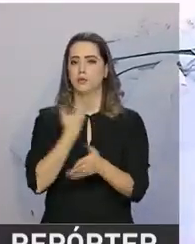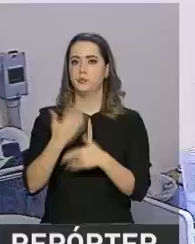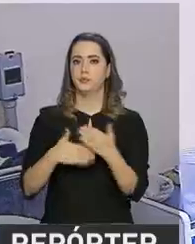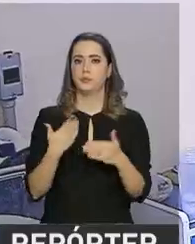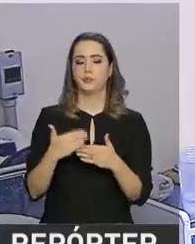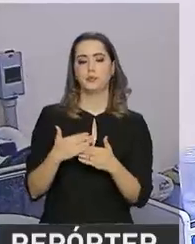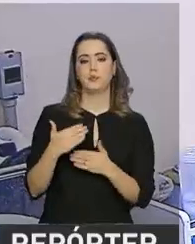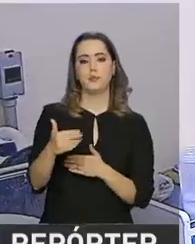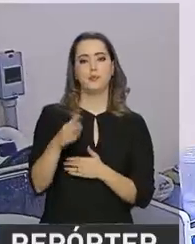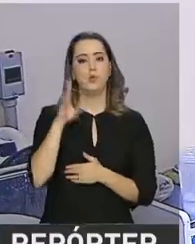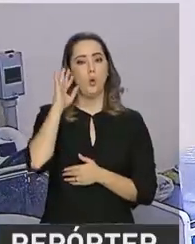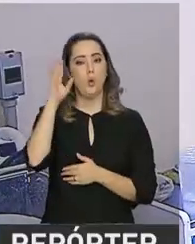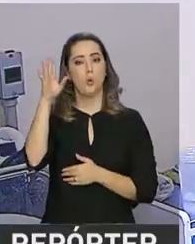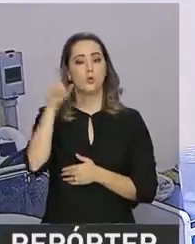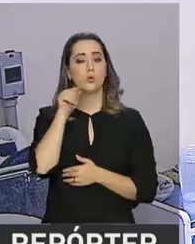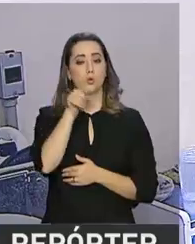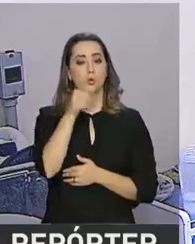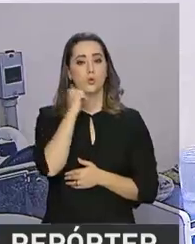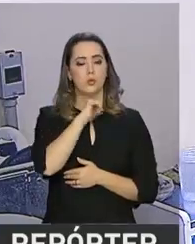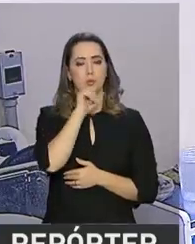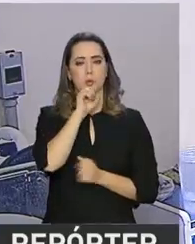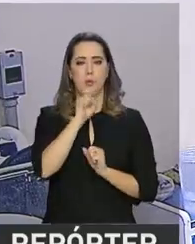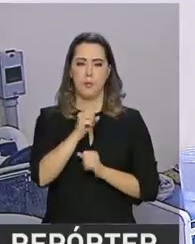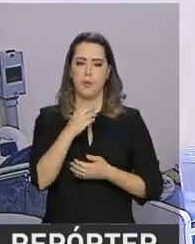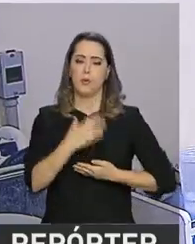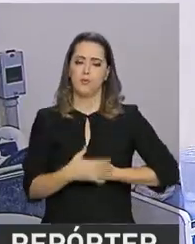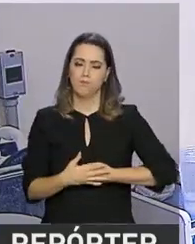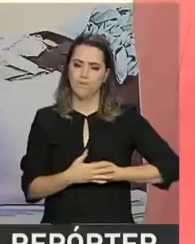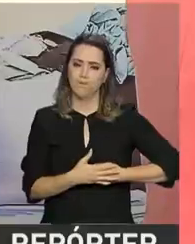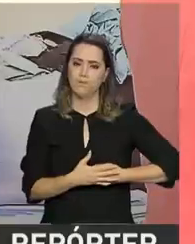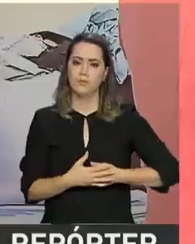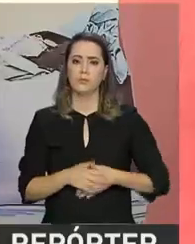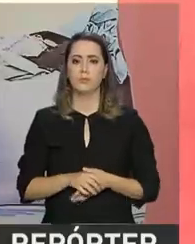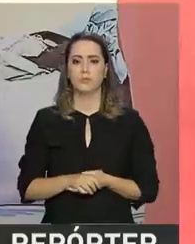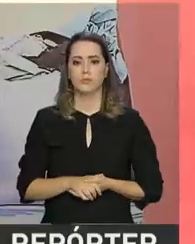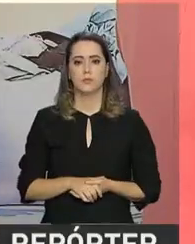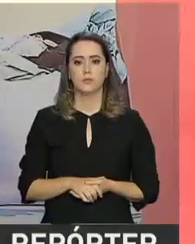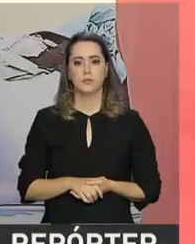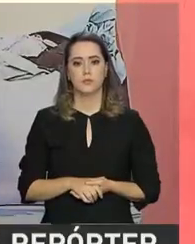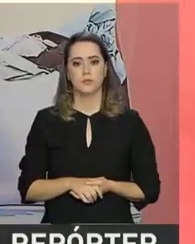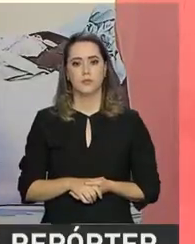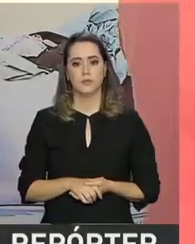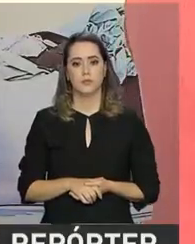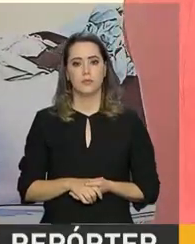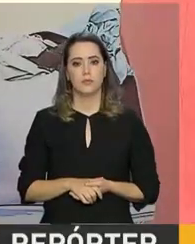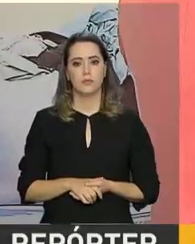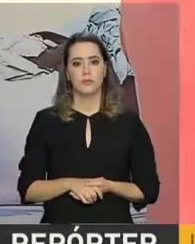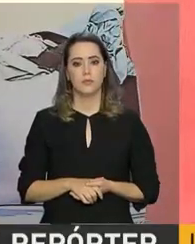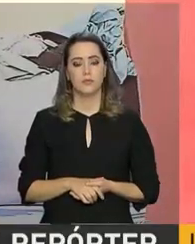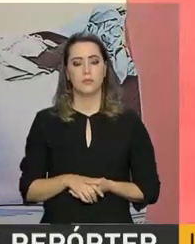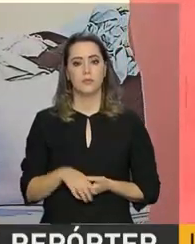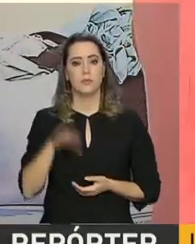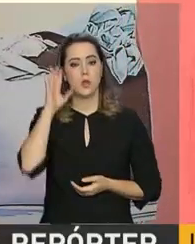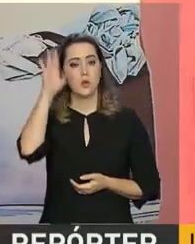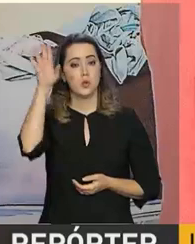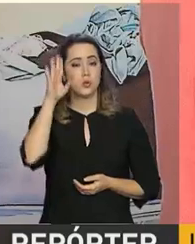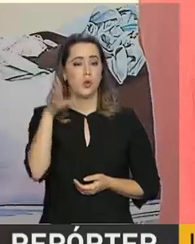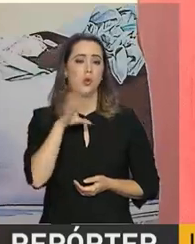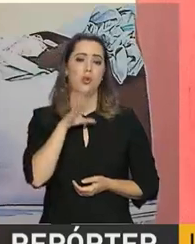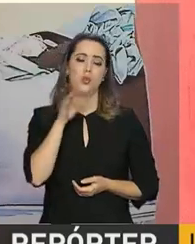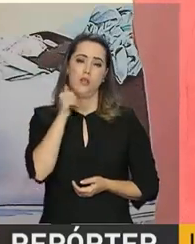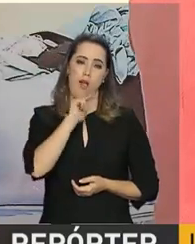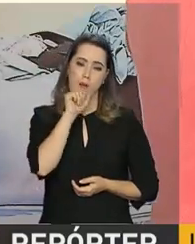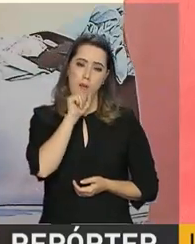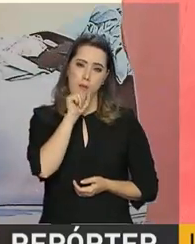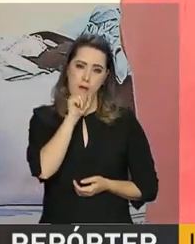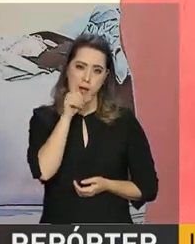pequena. O sonho de Ingrid é poder amamentar a filha. E mame muito. O sonho da mamãe, né?